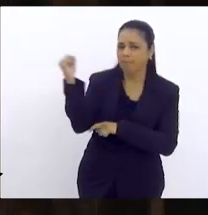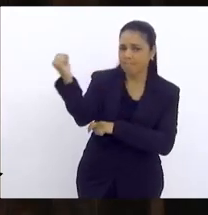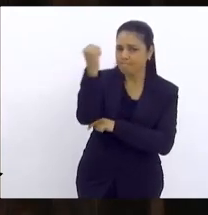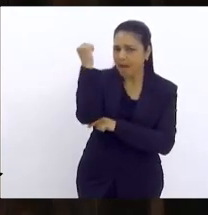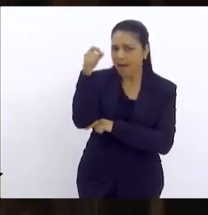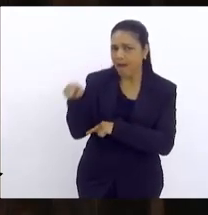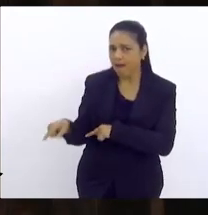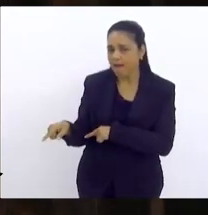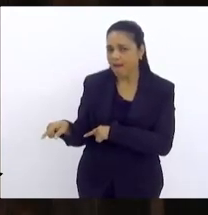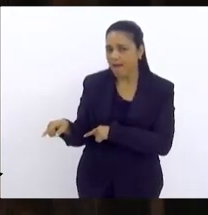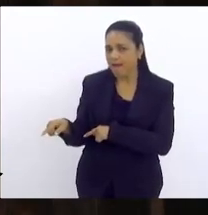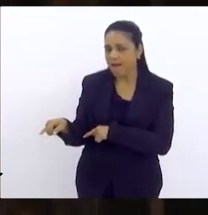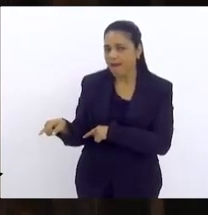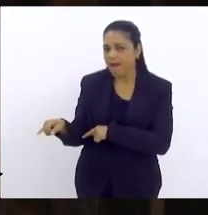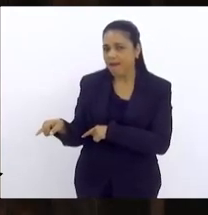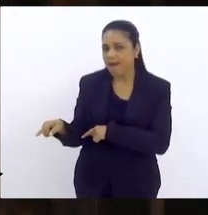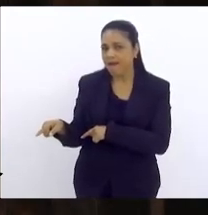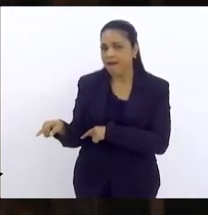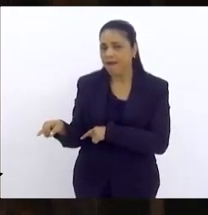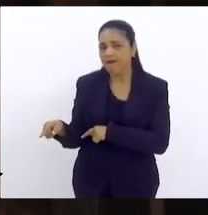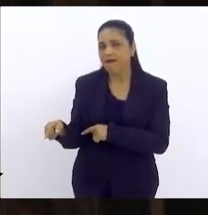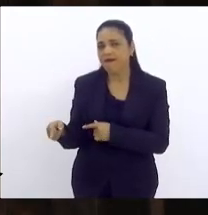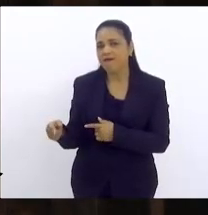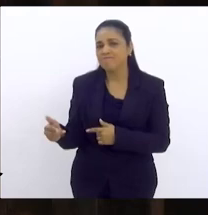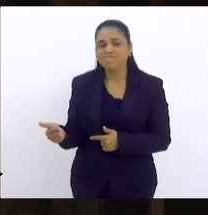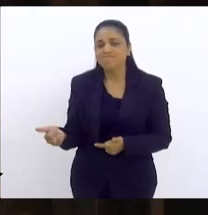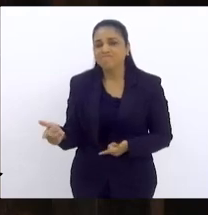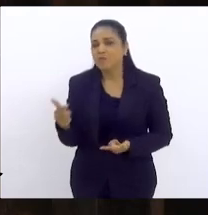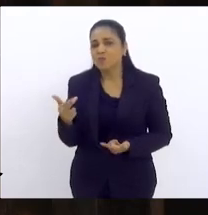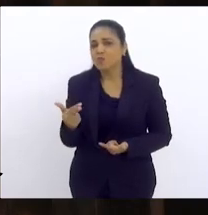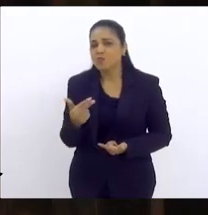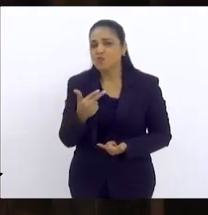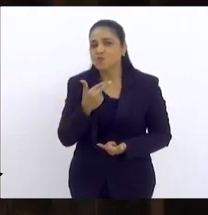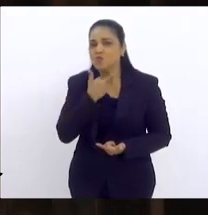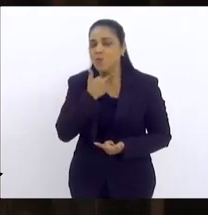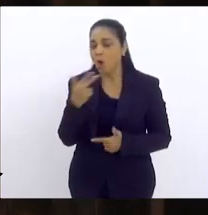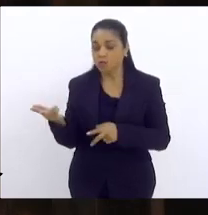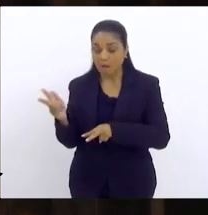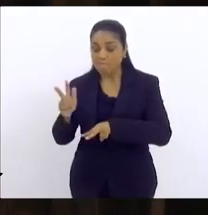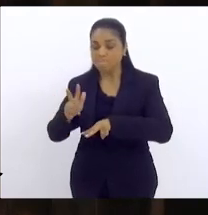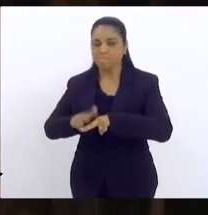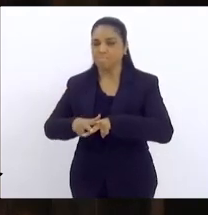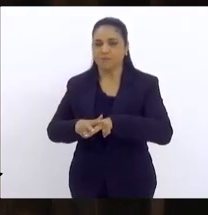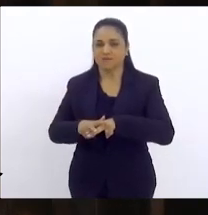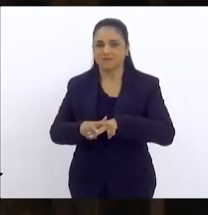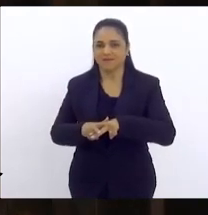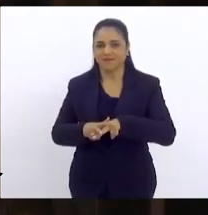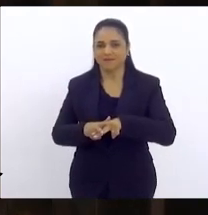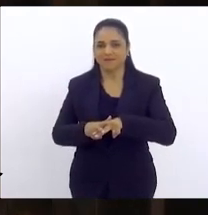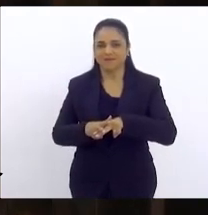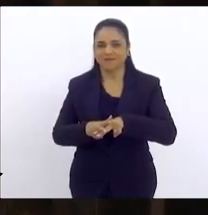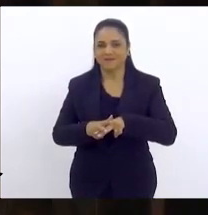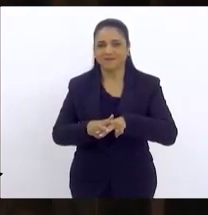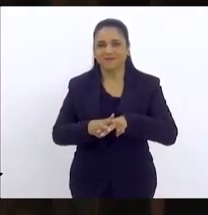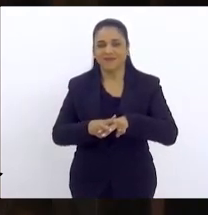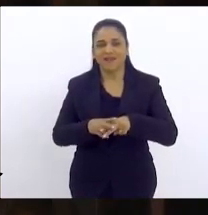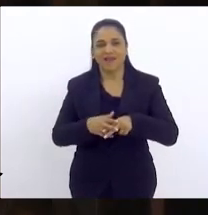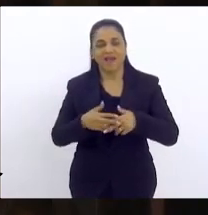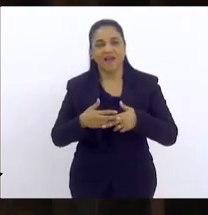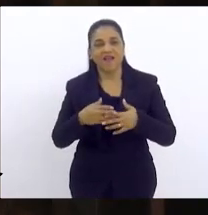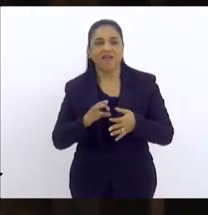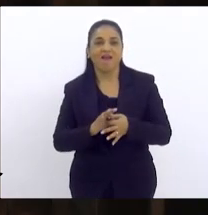ele não pode ter essa prisão dele relaxada na audiência de